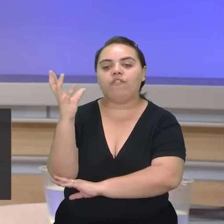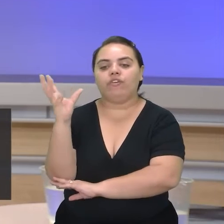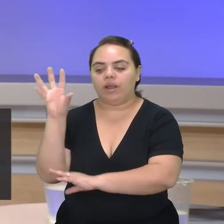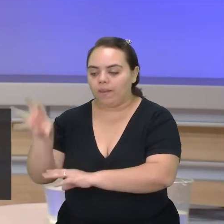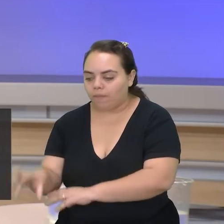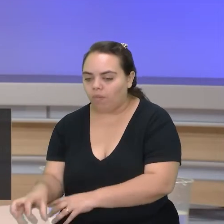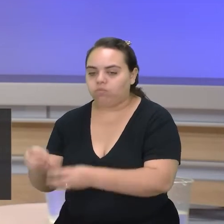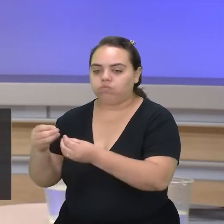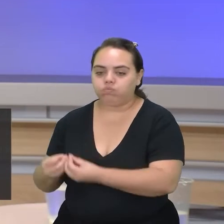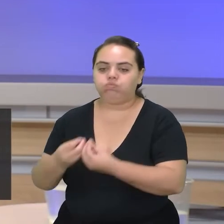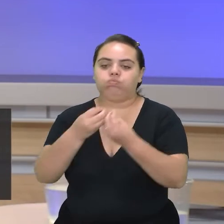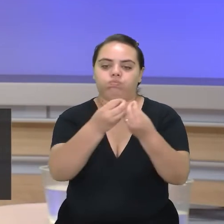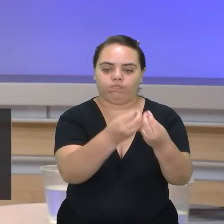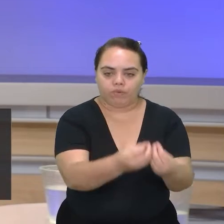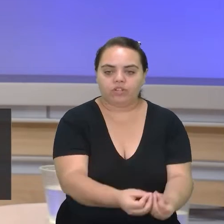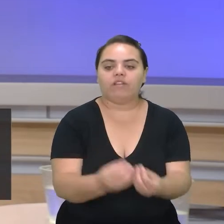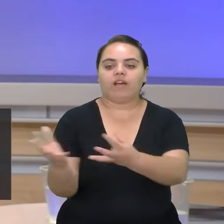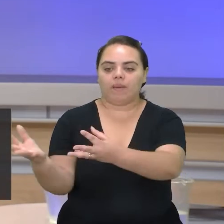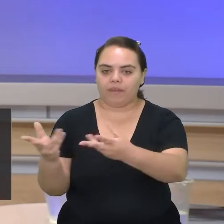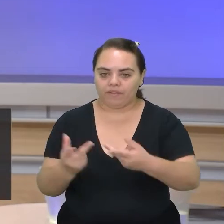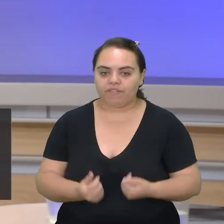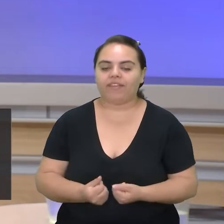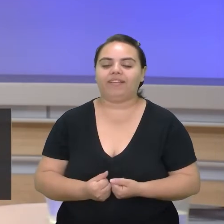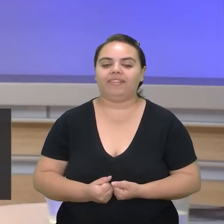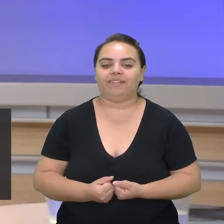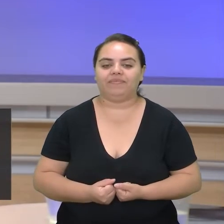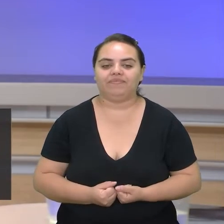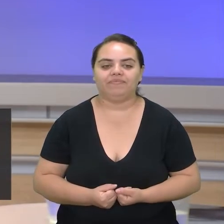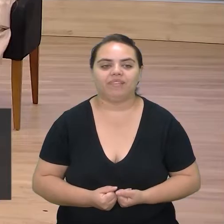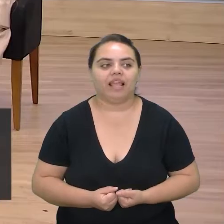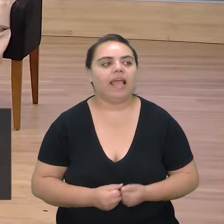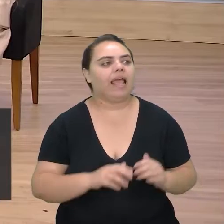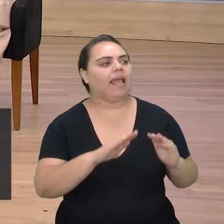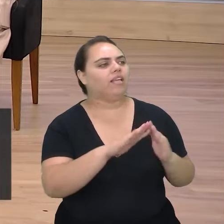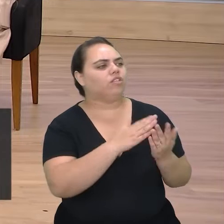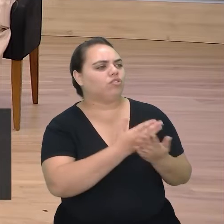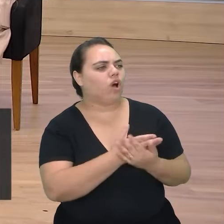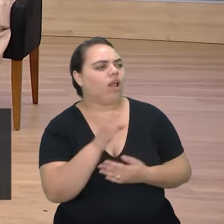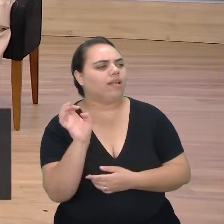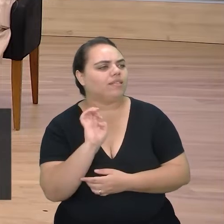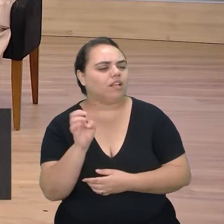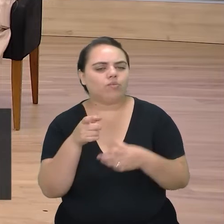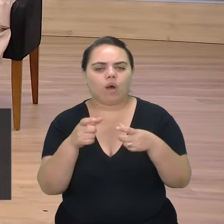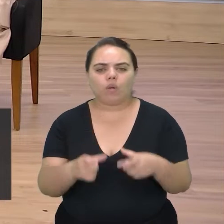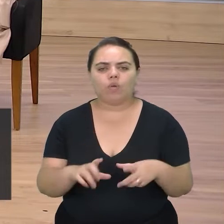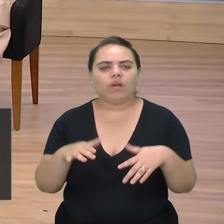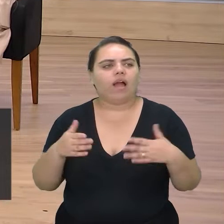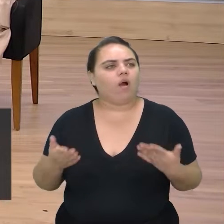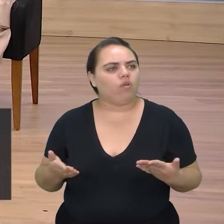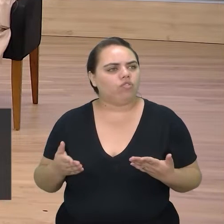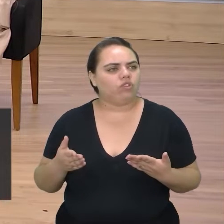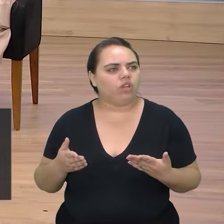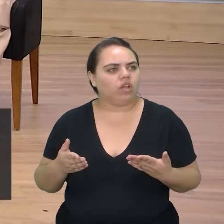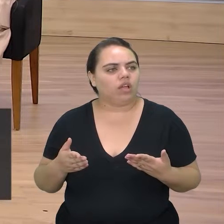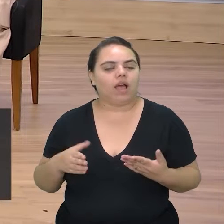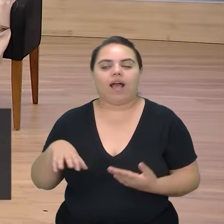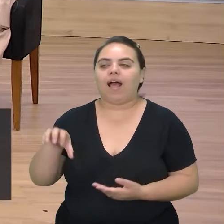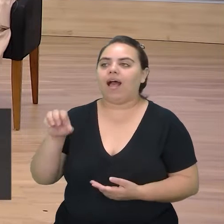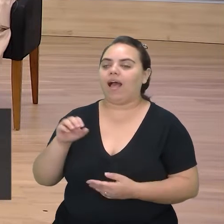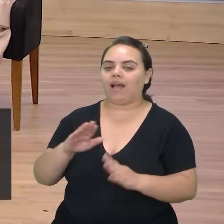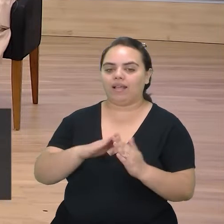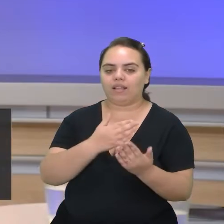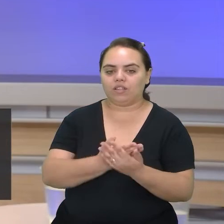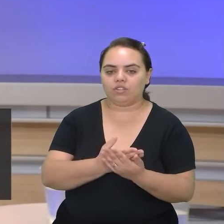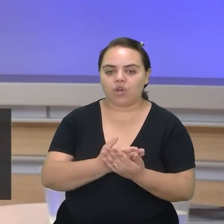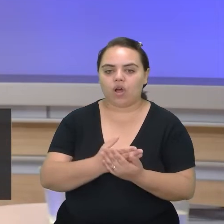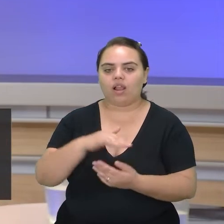também vai ser muito bem-vindo, bem-vinda. E a escola estadual, qual é a localização? Da Samuel Clabin? Isso. Ela fica no